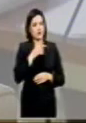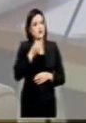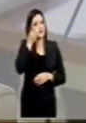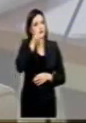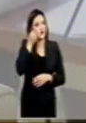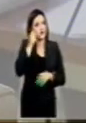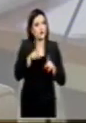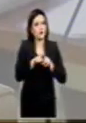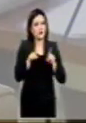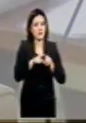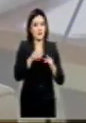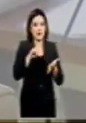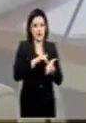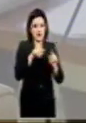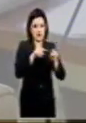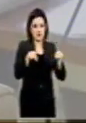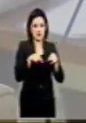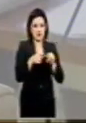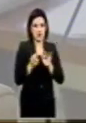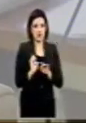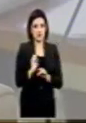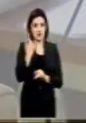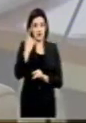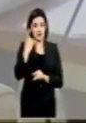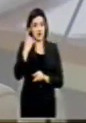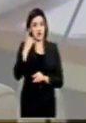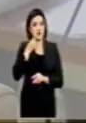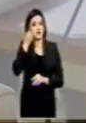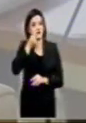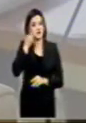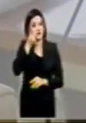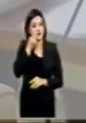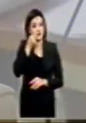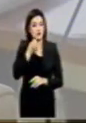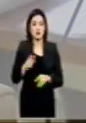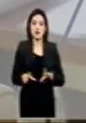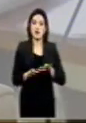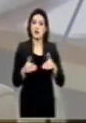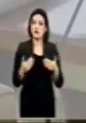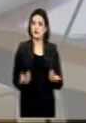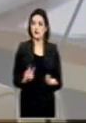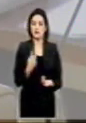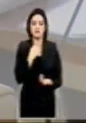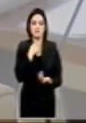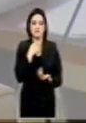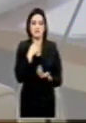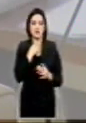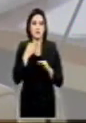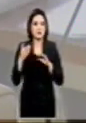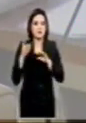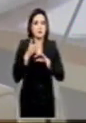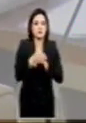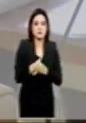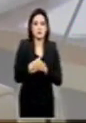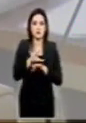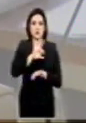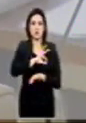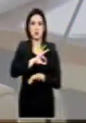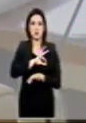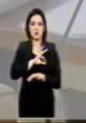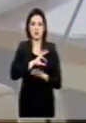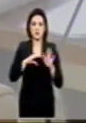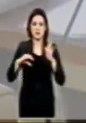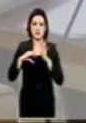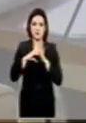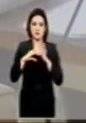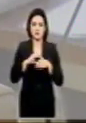escritório desse parlamentar, que a obviedade não fazia jus às medidas de contra-inteligências ou contra-inteligência